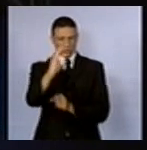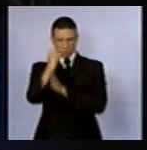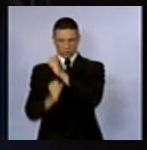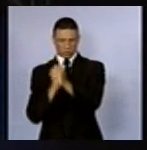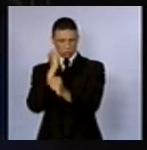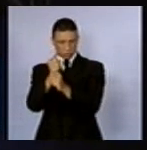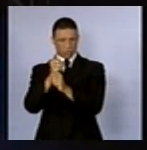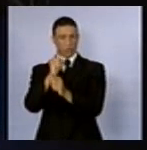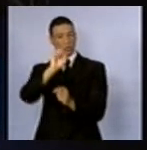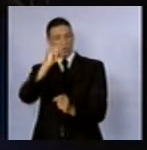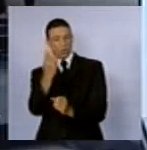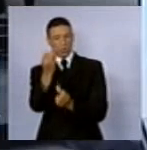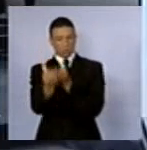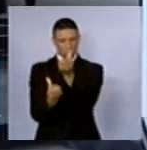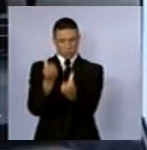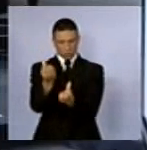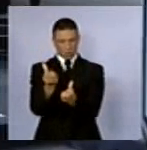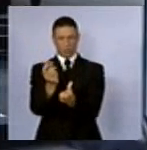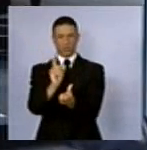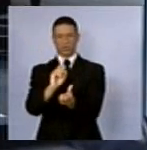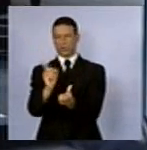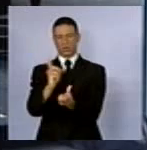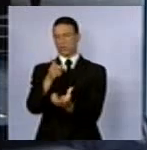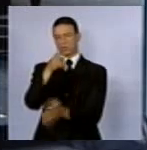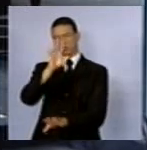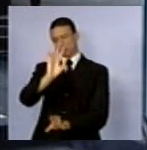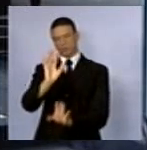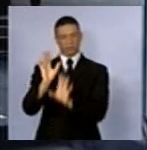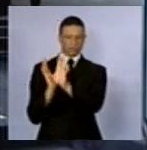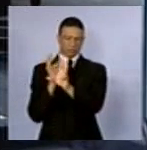ou ou semestralmente não ele faz uma